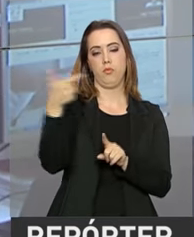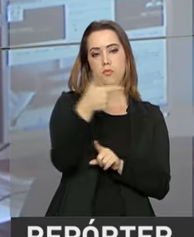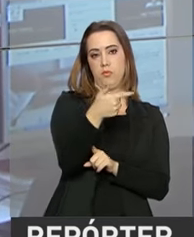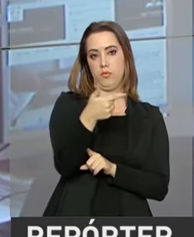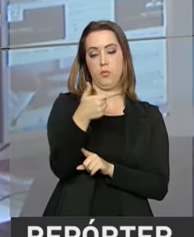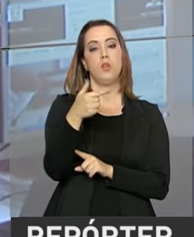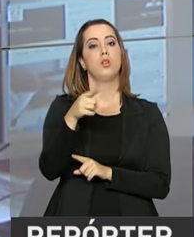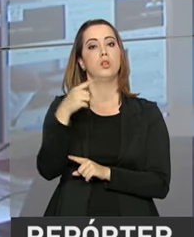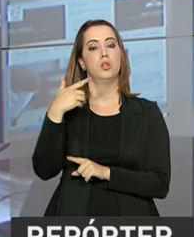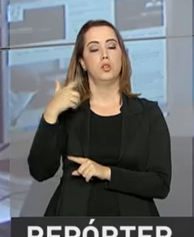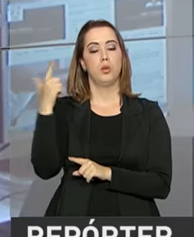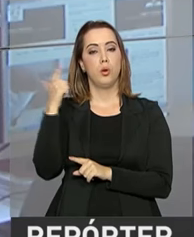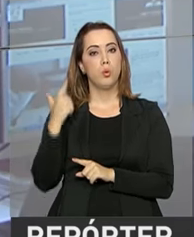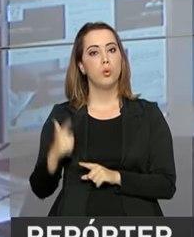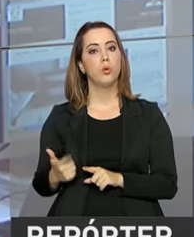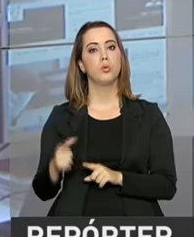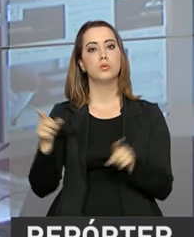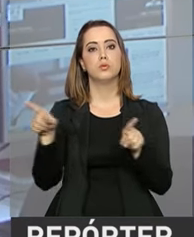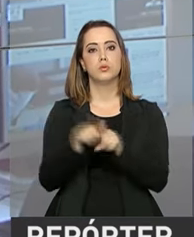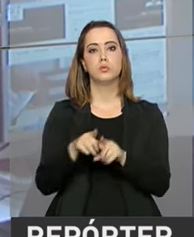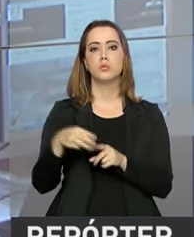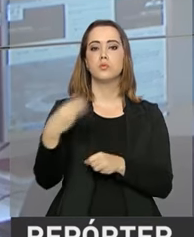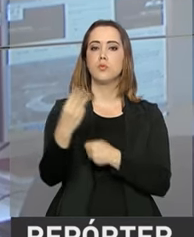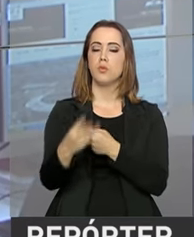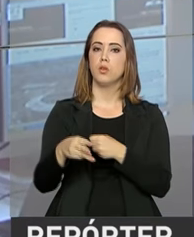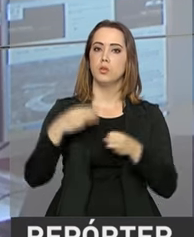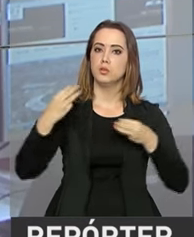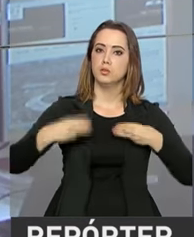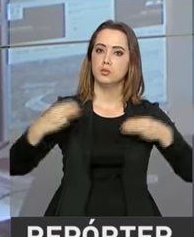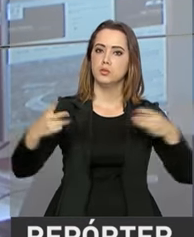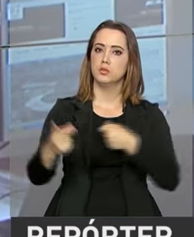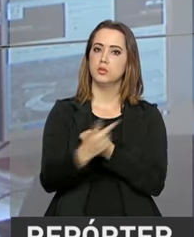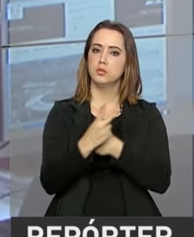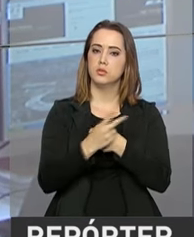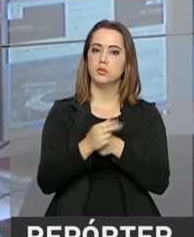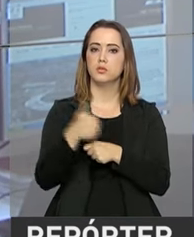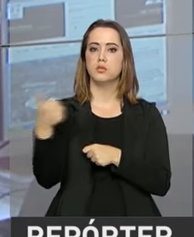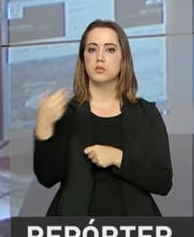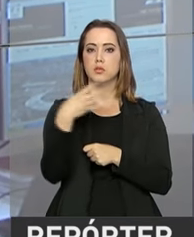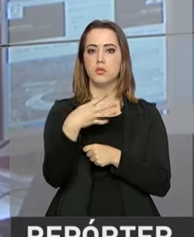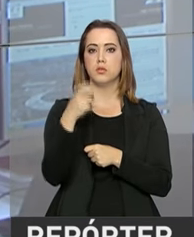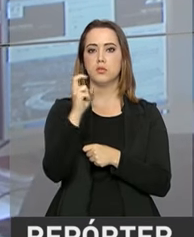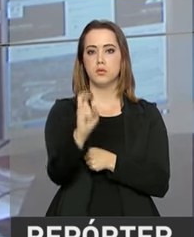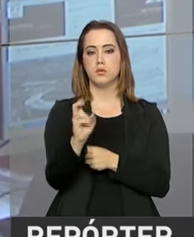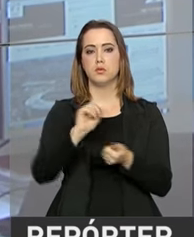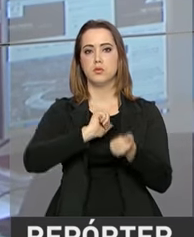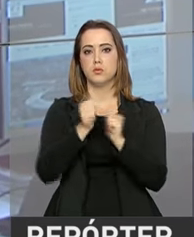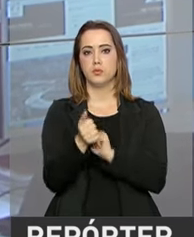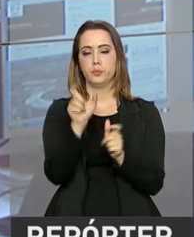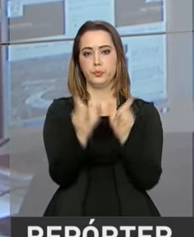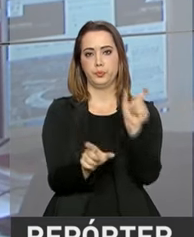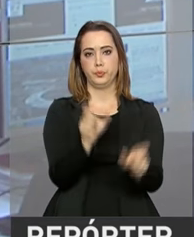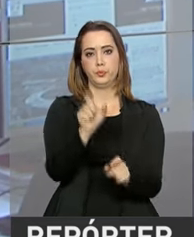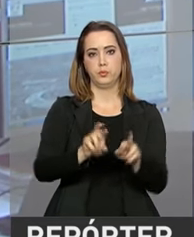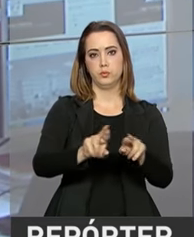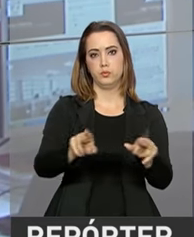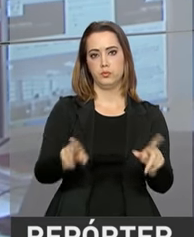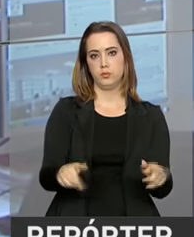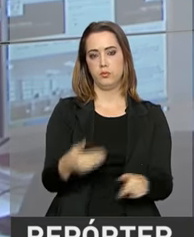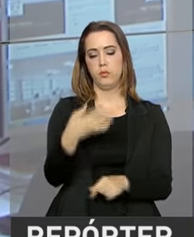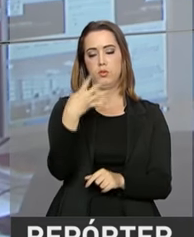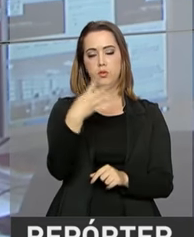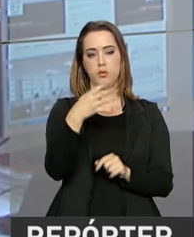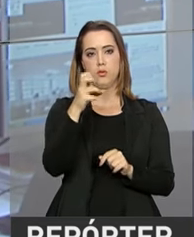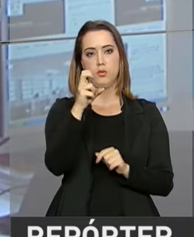em Londres. O Ministério da Defesa classificou 145 atletas militares entre os 465 que